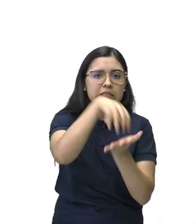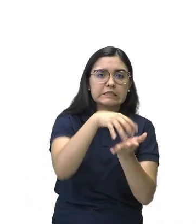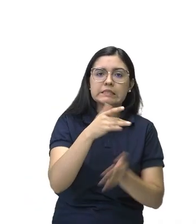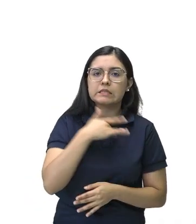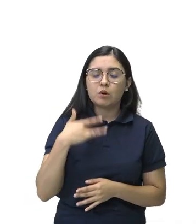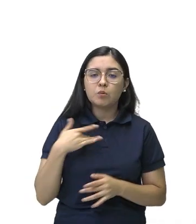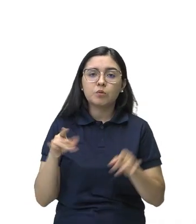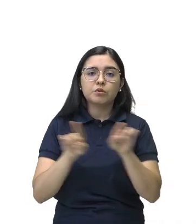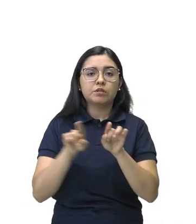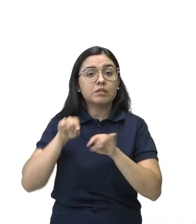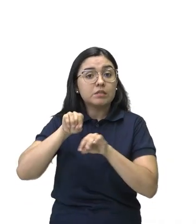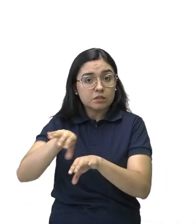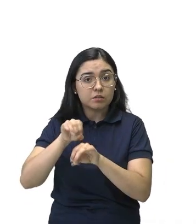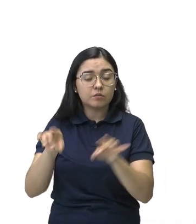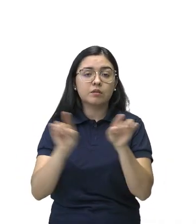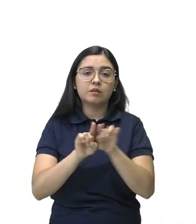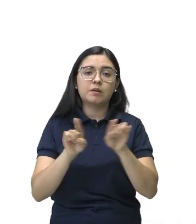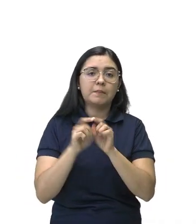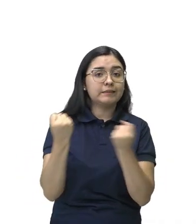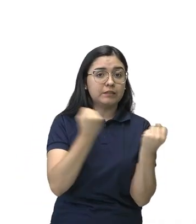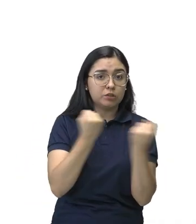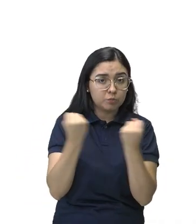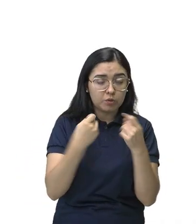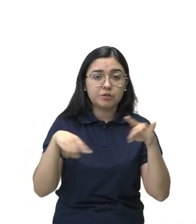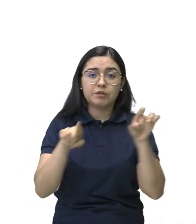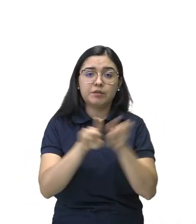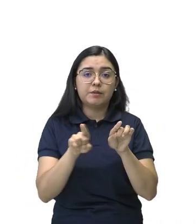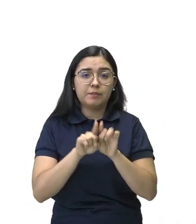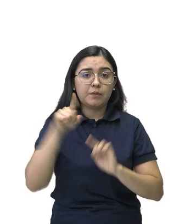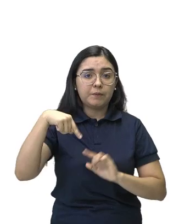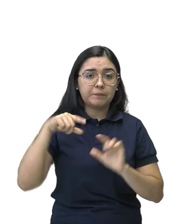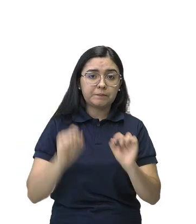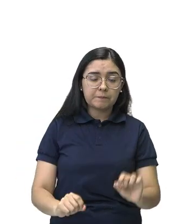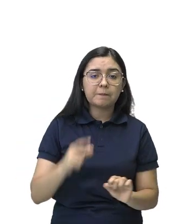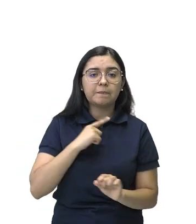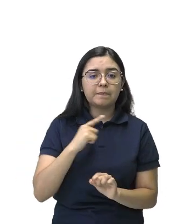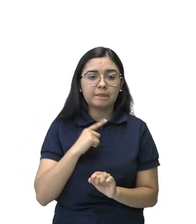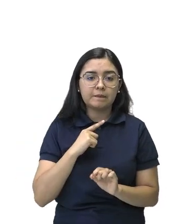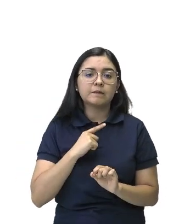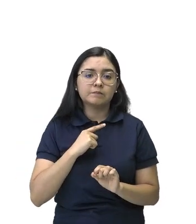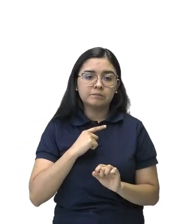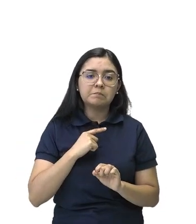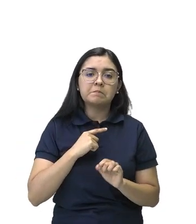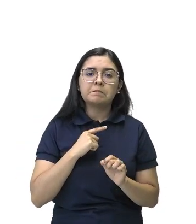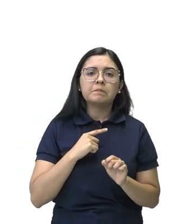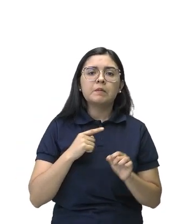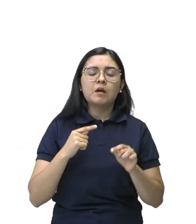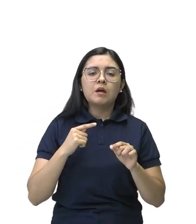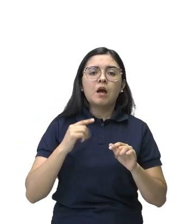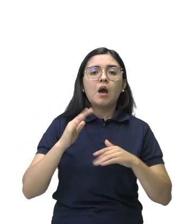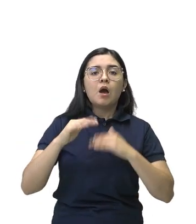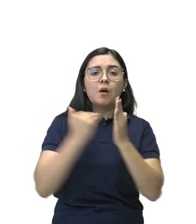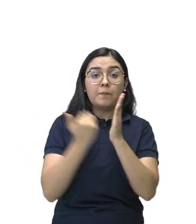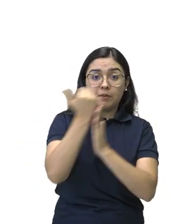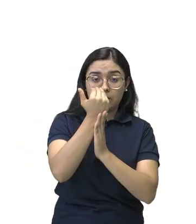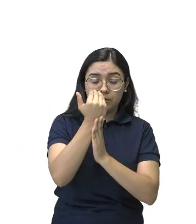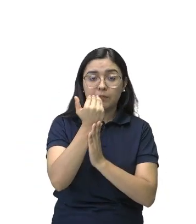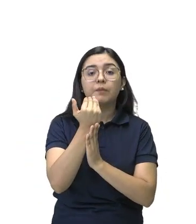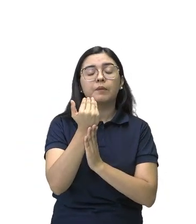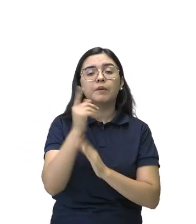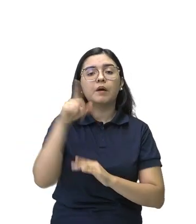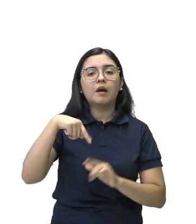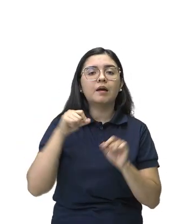de educação, transporte e também exacerbando, aumentando